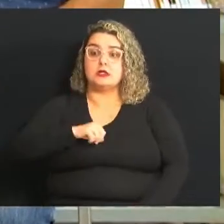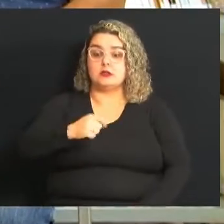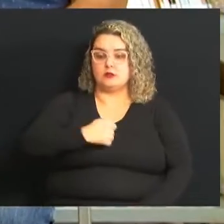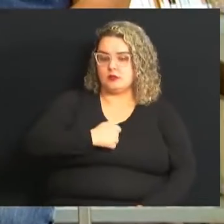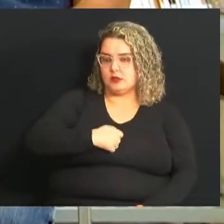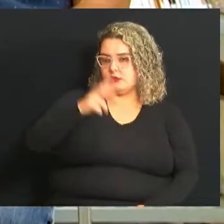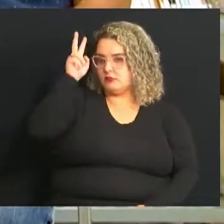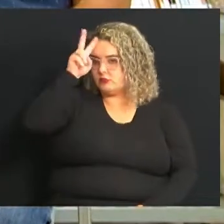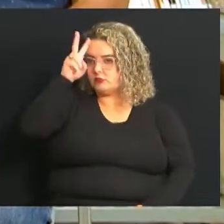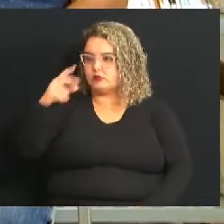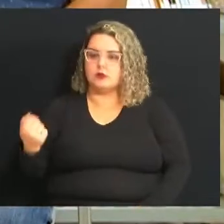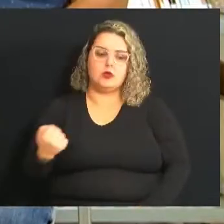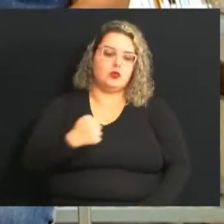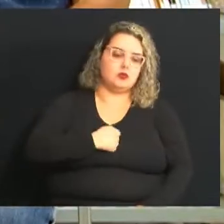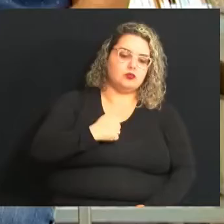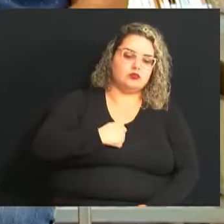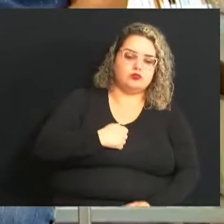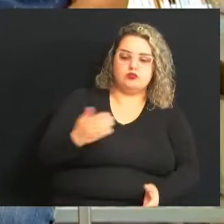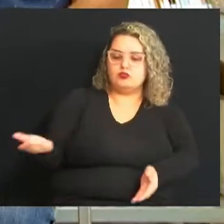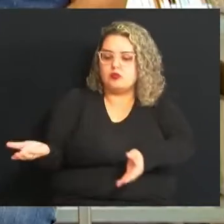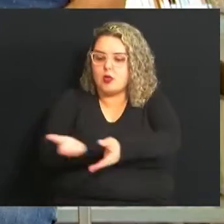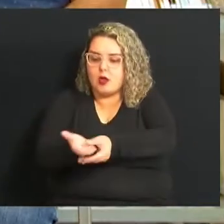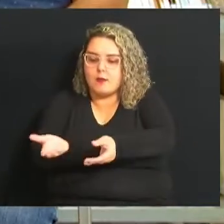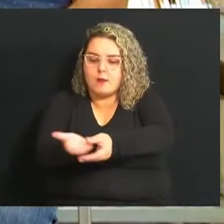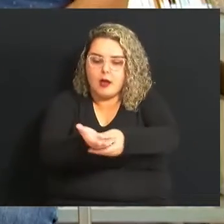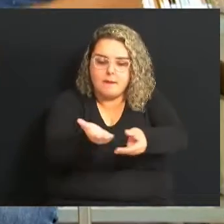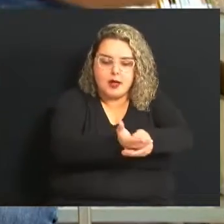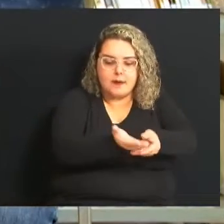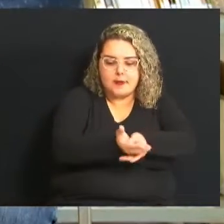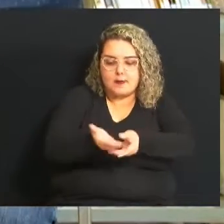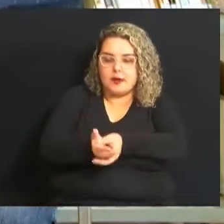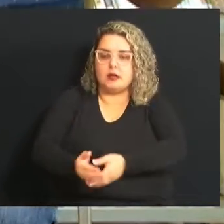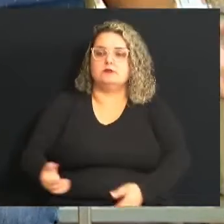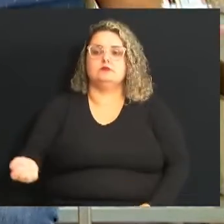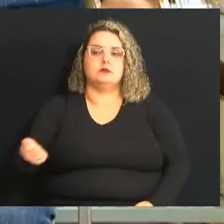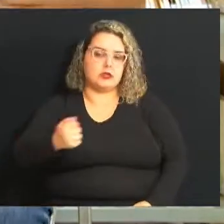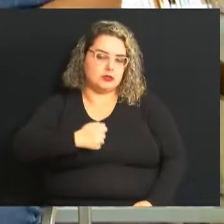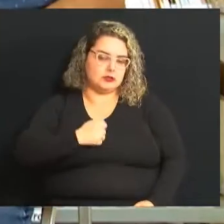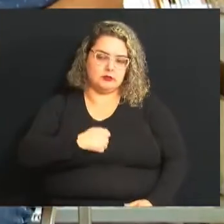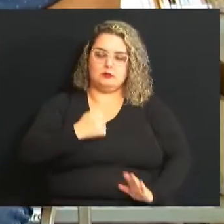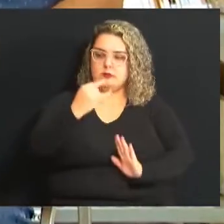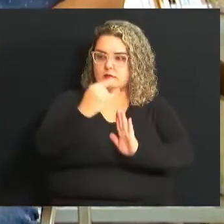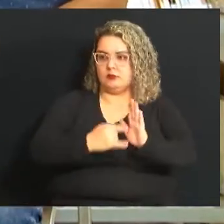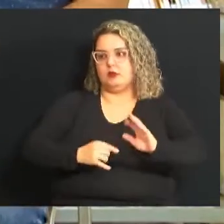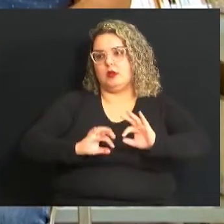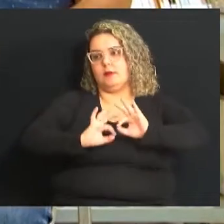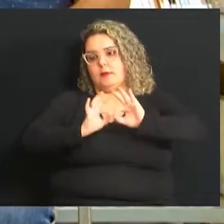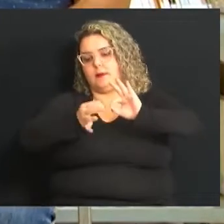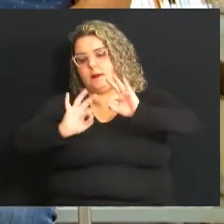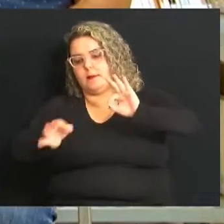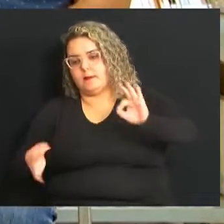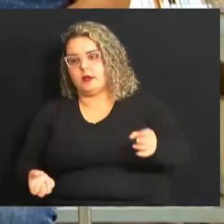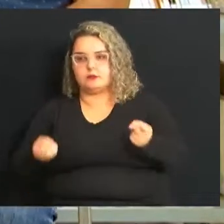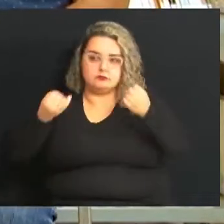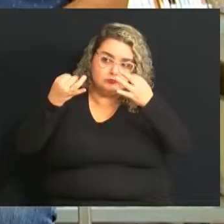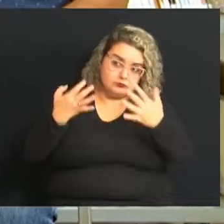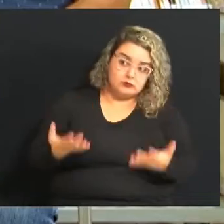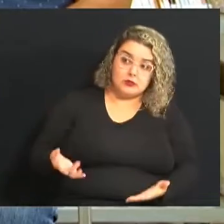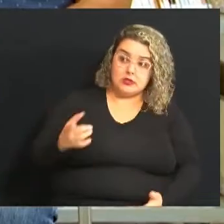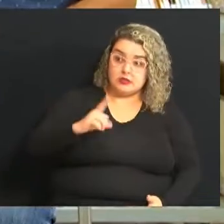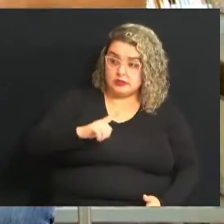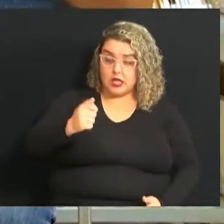uma antropologia dos arquivos, uma antropologia dos documentos, que seria muito extenso a gente explicar aqui, mas também tem uma